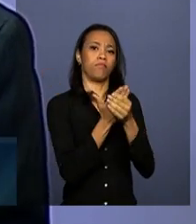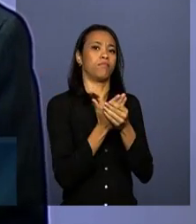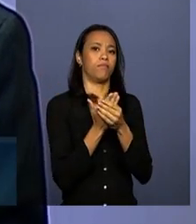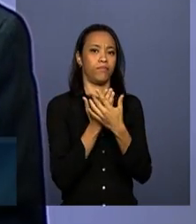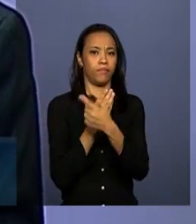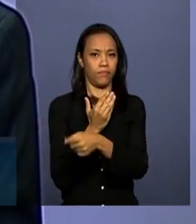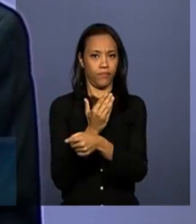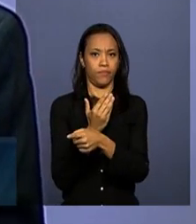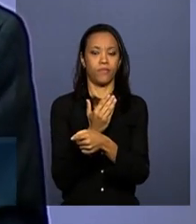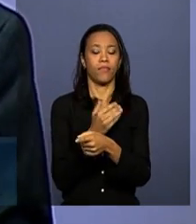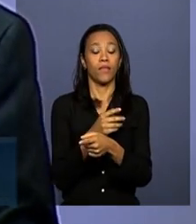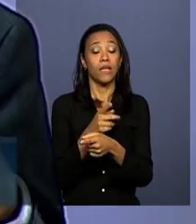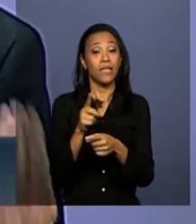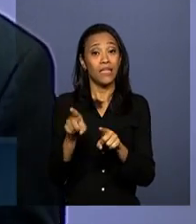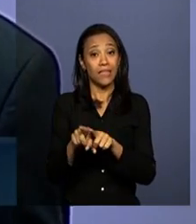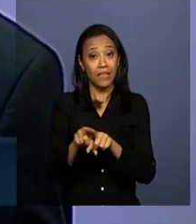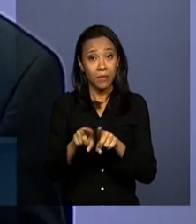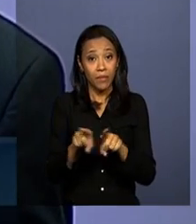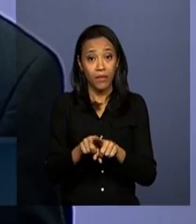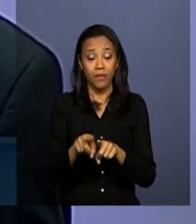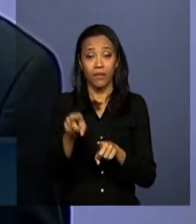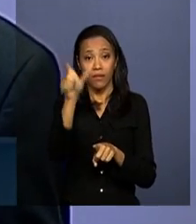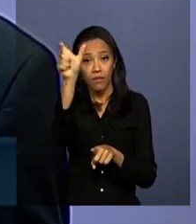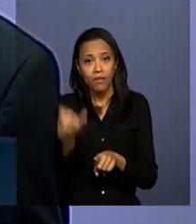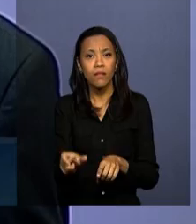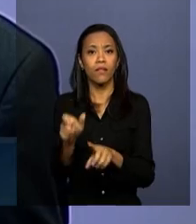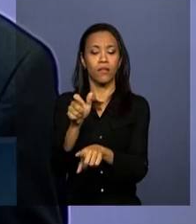na mulher a duplicidade